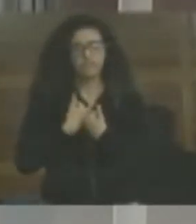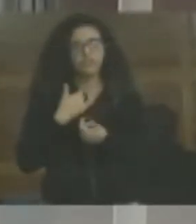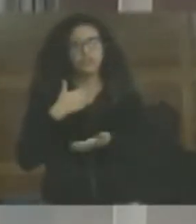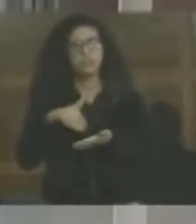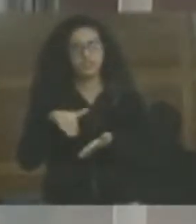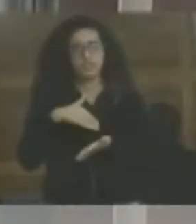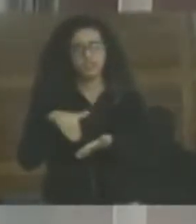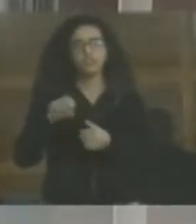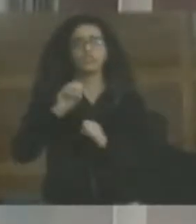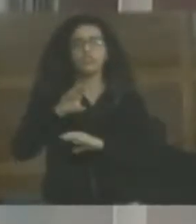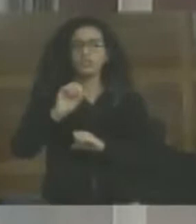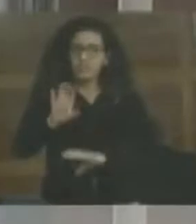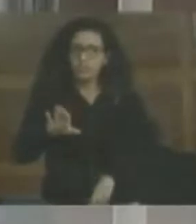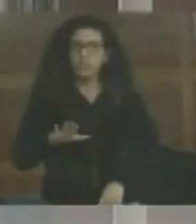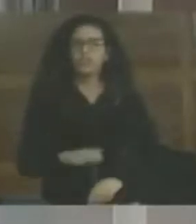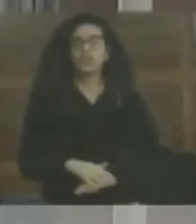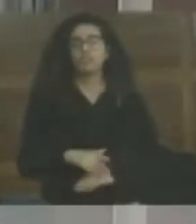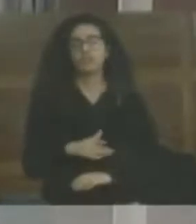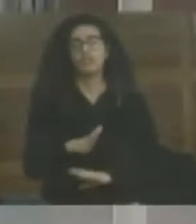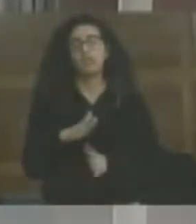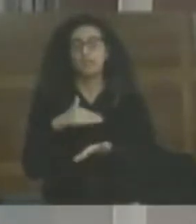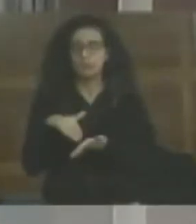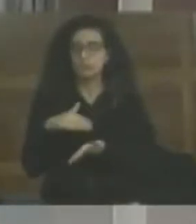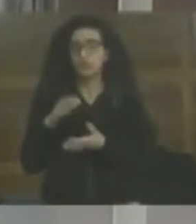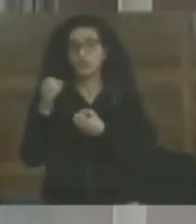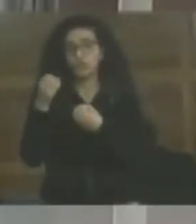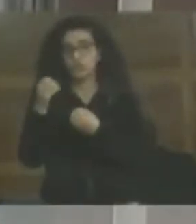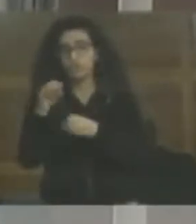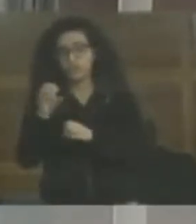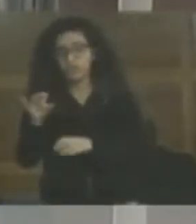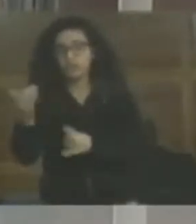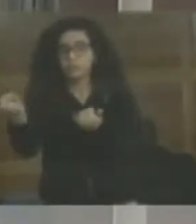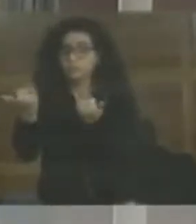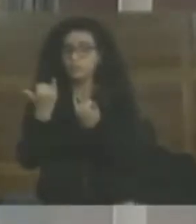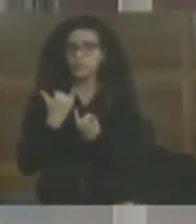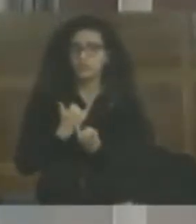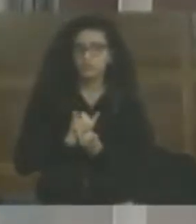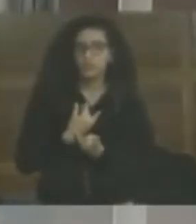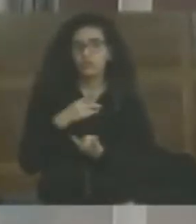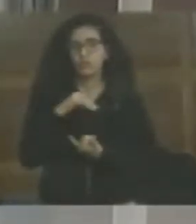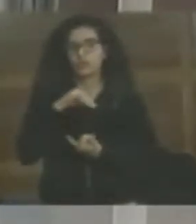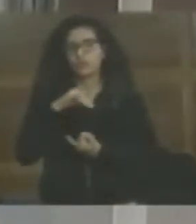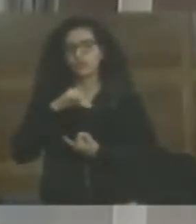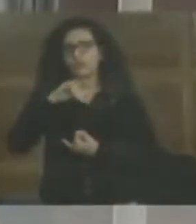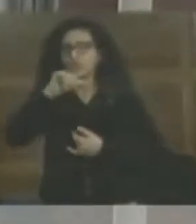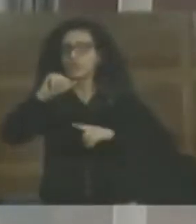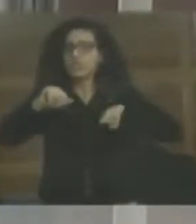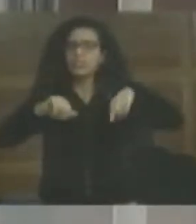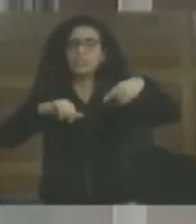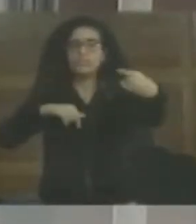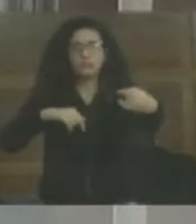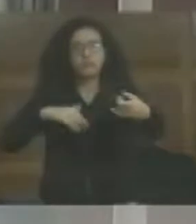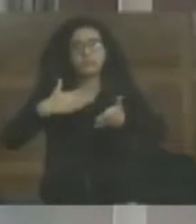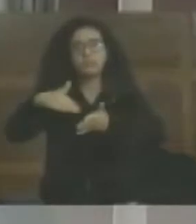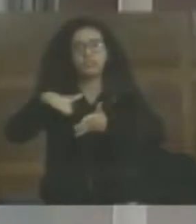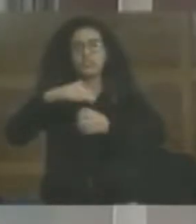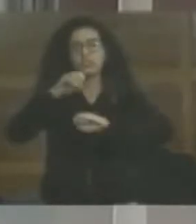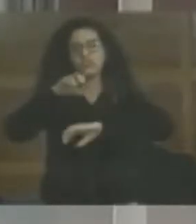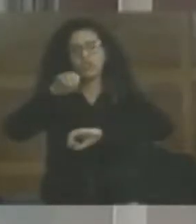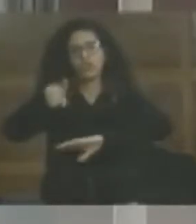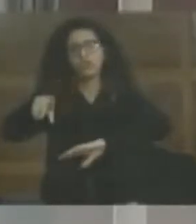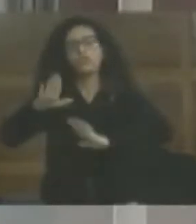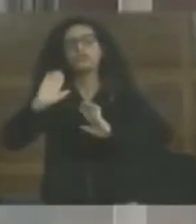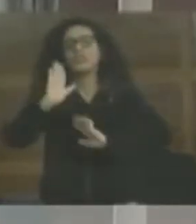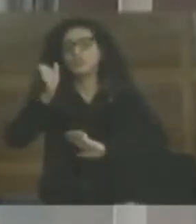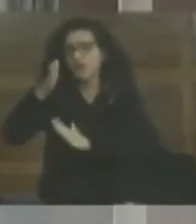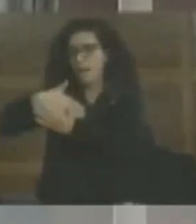Secretaria de Educação, que pelo menos o que a Secretaria me passou, e vou estar passando para vocês, que no dia seguinte a Secretaria de Educação já